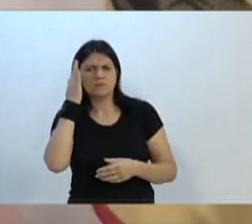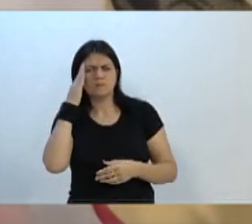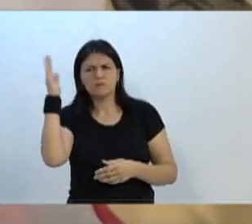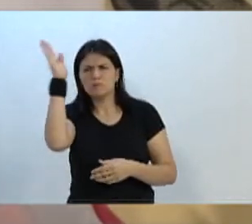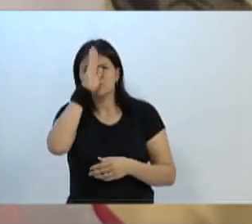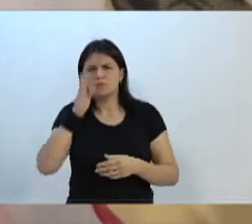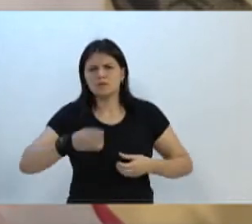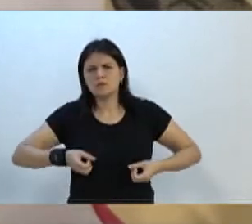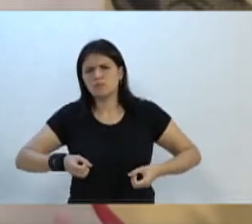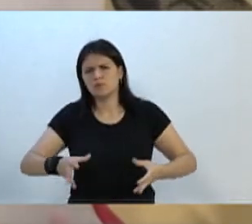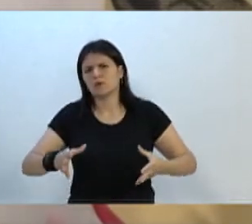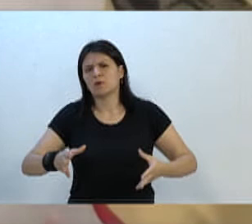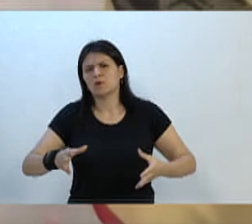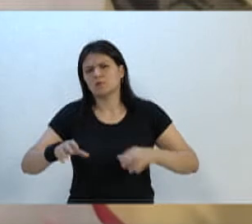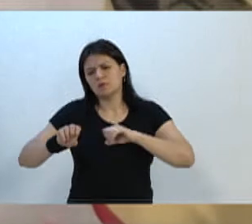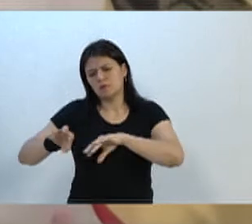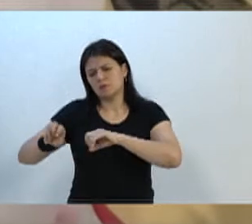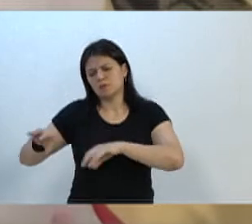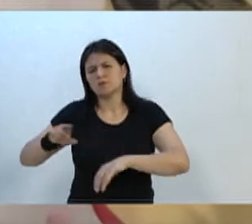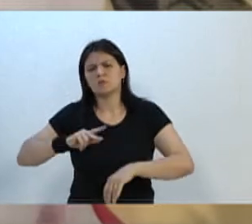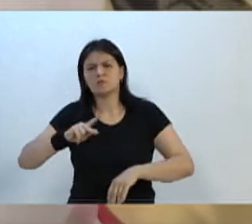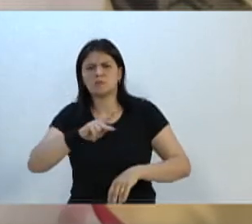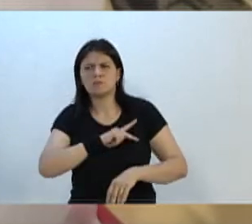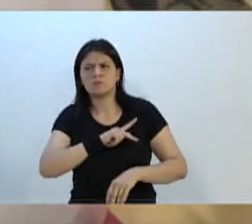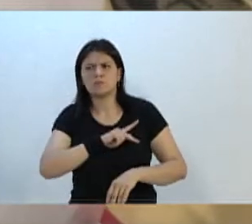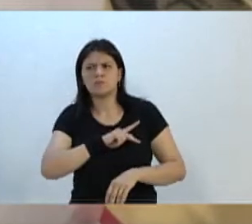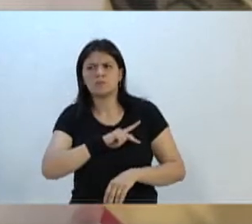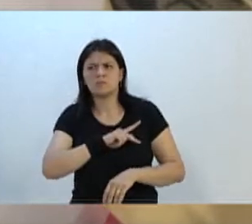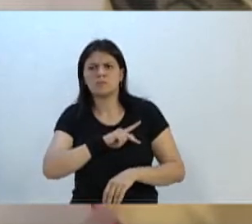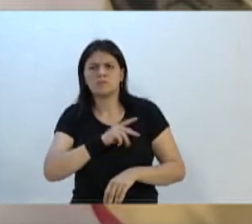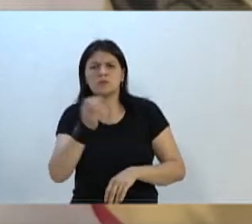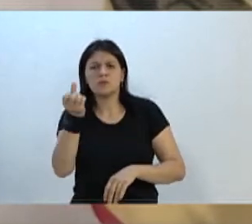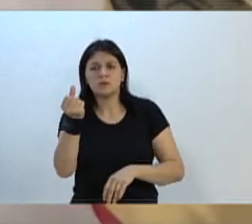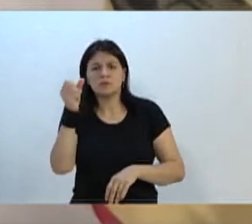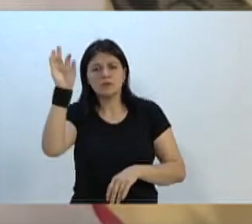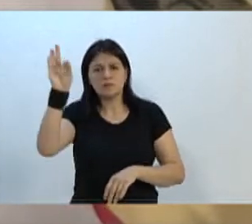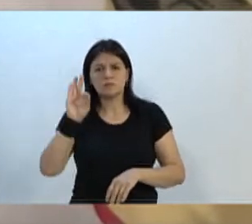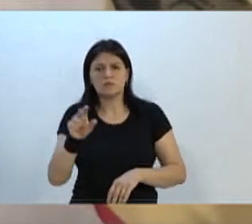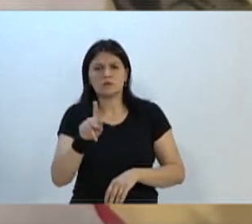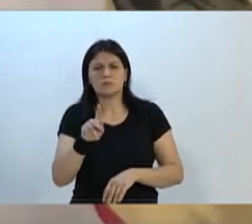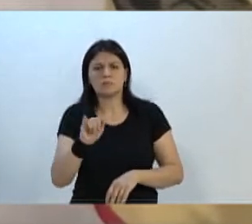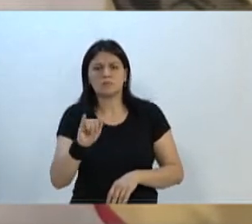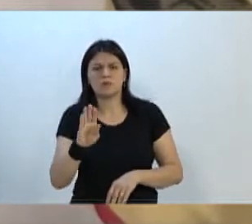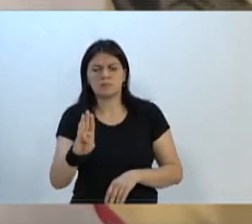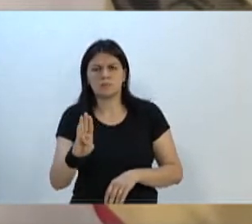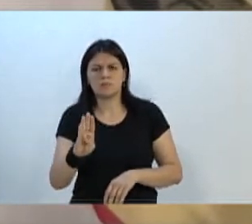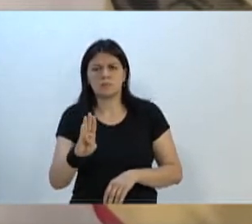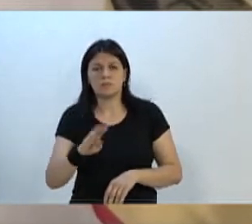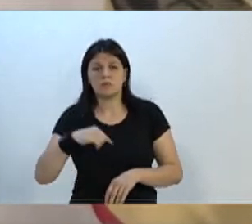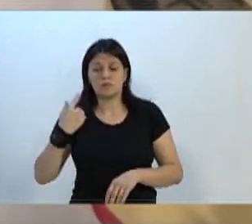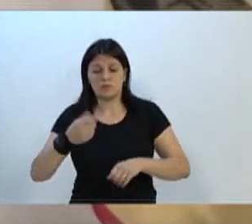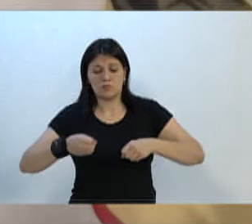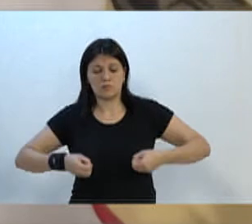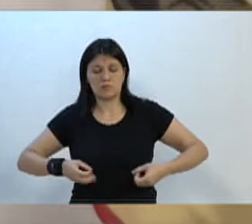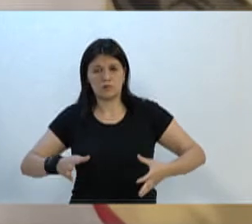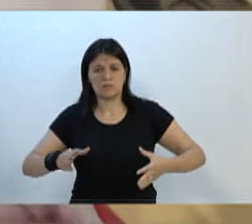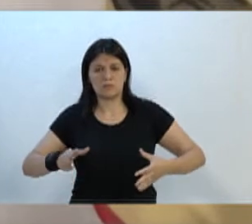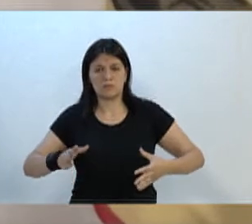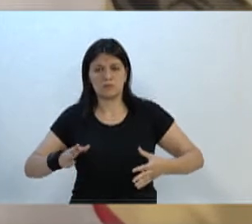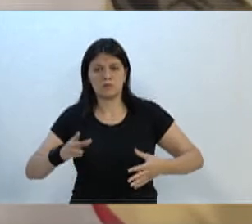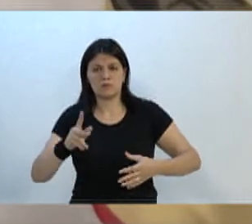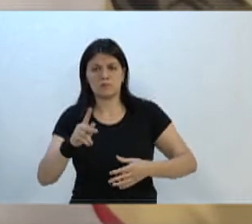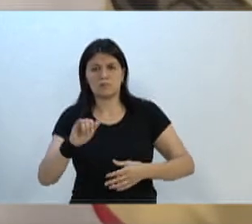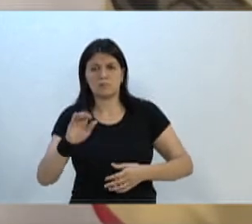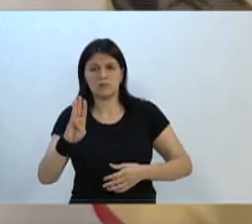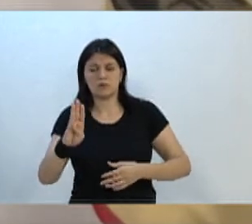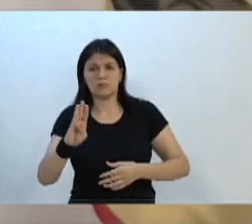anualmente em educação pública cerca de 6% do PIB nós gastamos mais em educação em relação ao PIB que